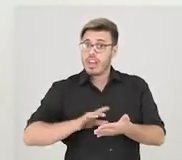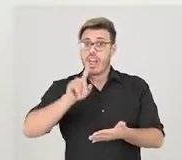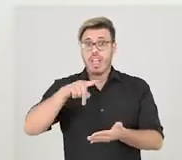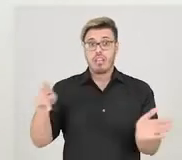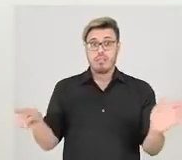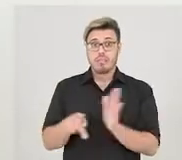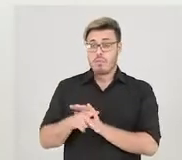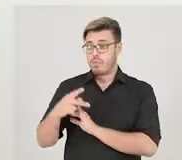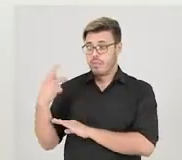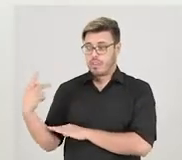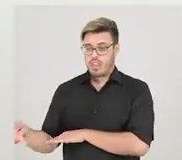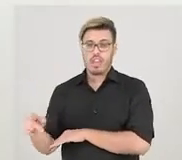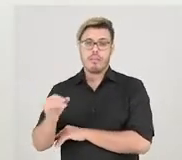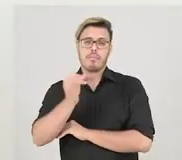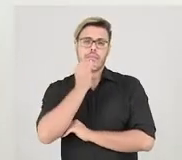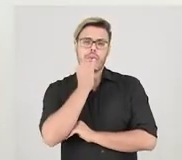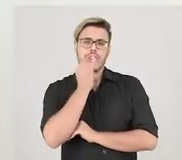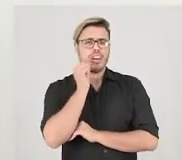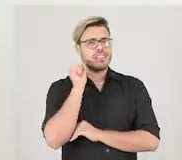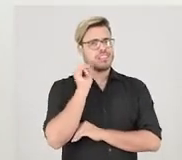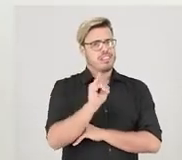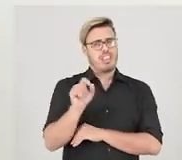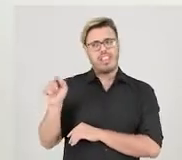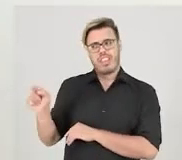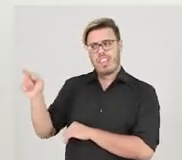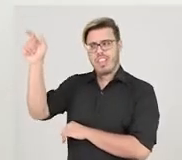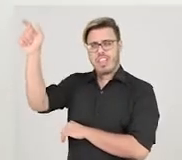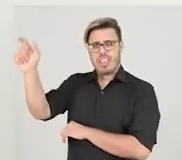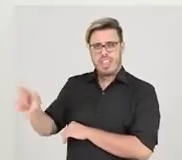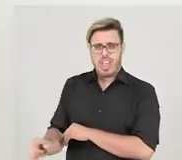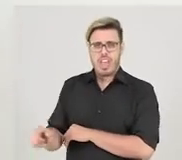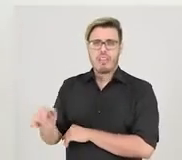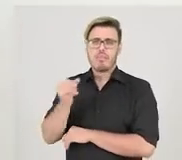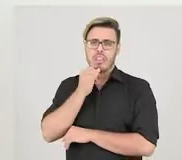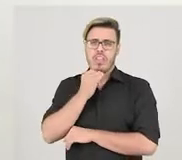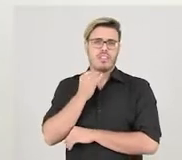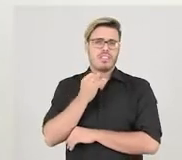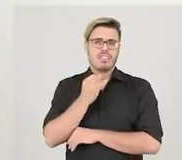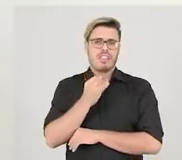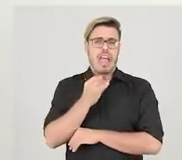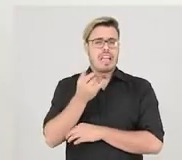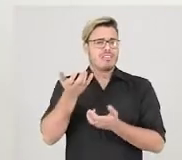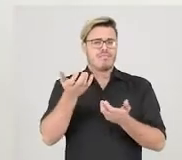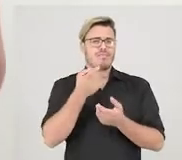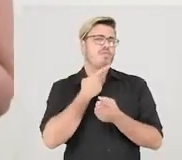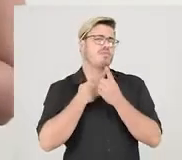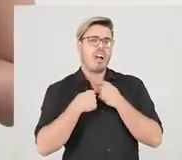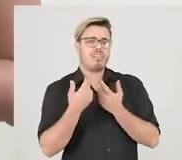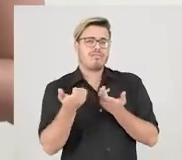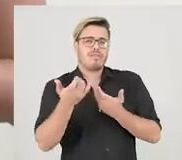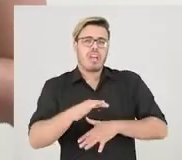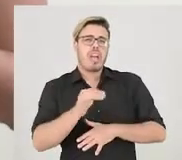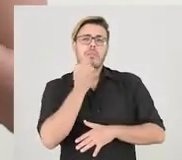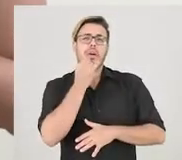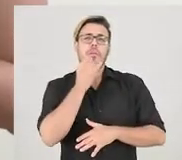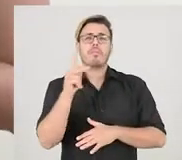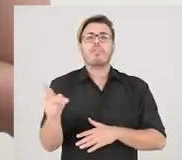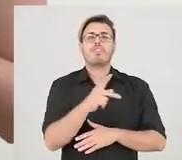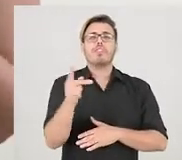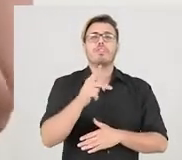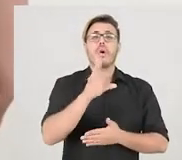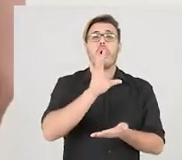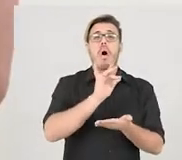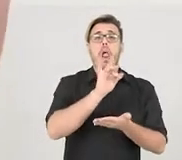fique colando legenda no caderno dele ou fazendo muitas alterações, respeite isso,